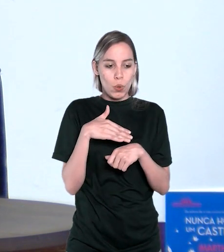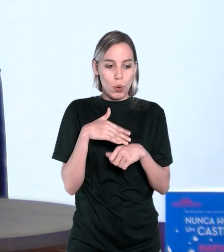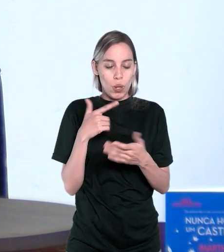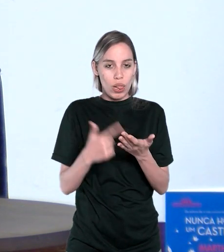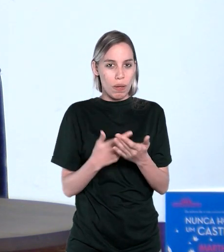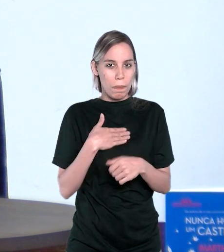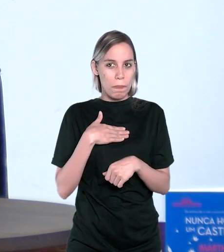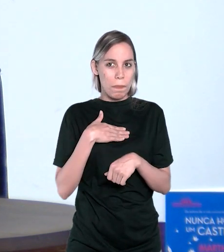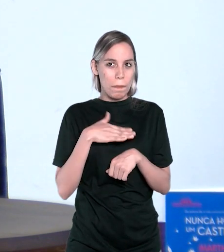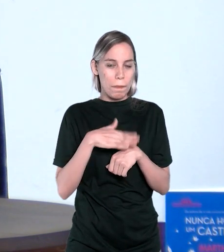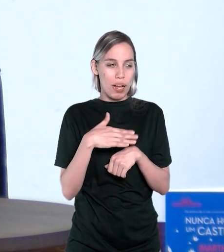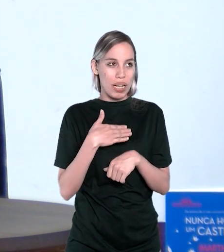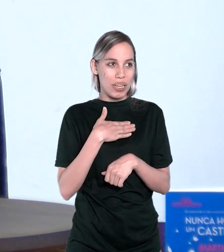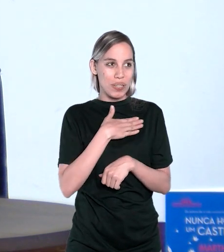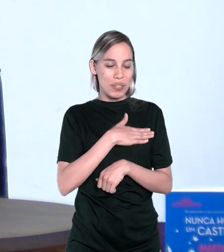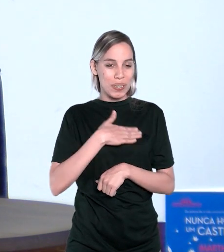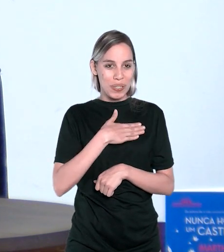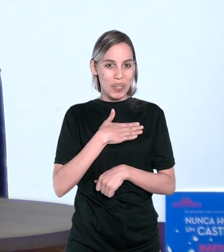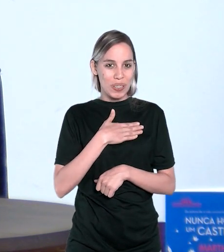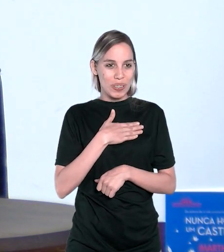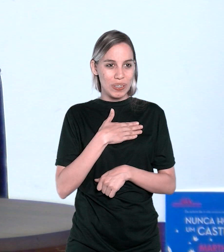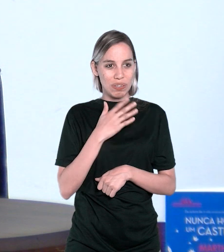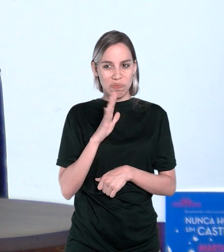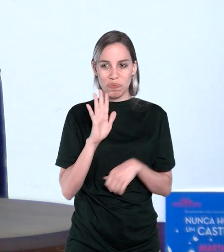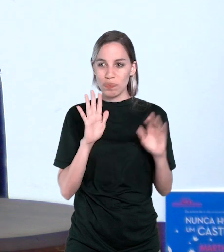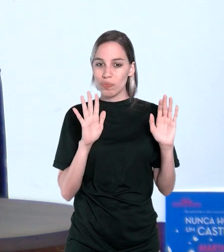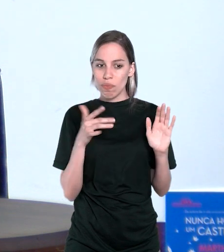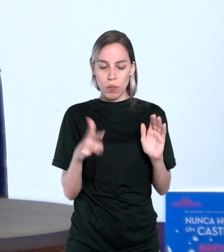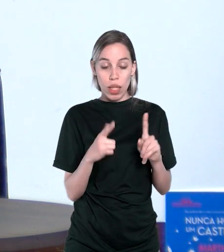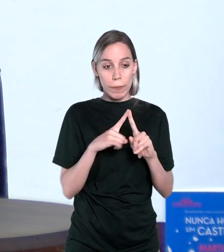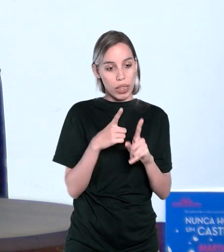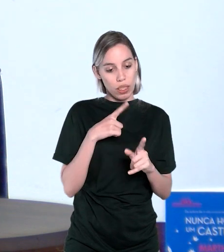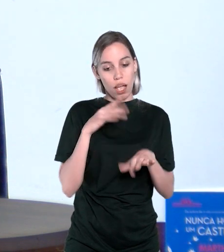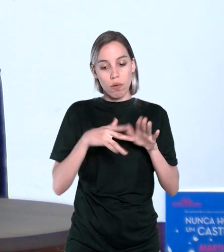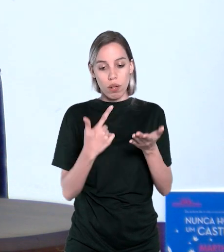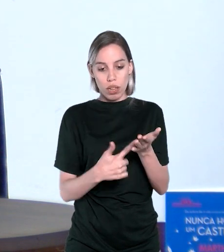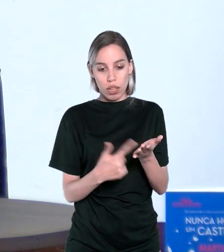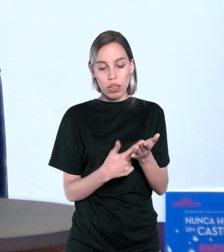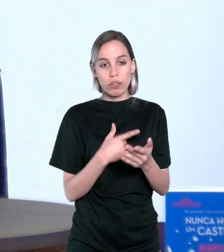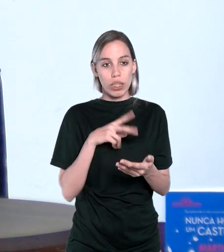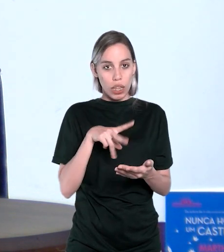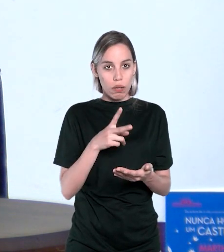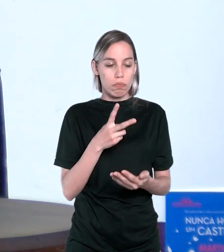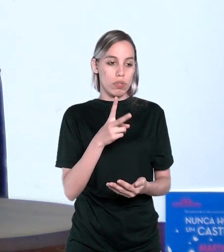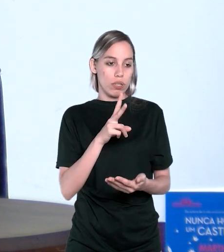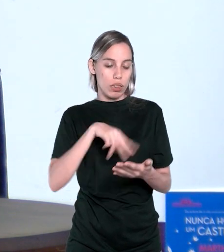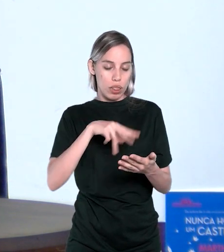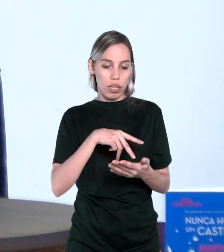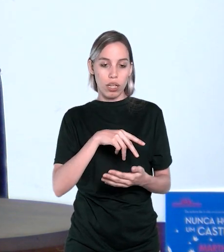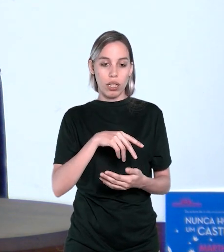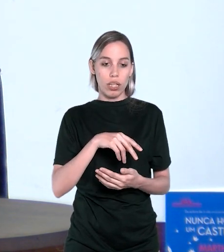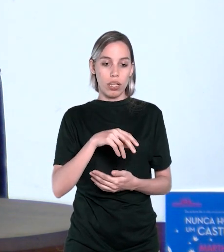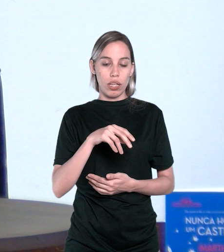Eu gosto demais... livros que eu releio sempre, né? 100 Anos de Solidão, eu sempre releio. São livros